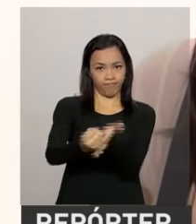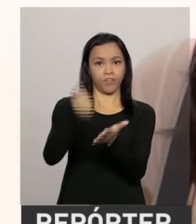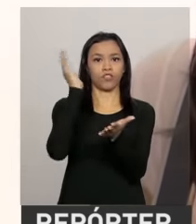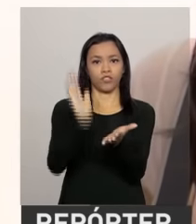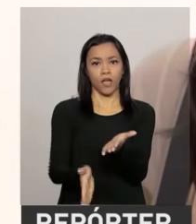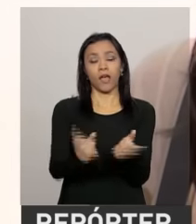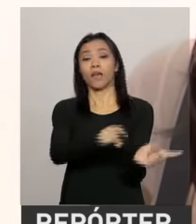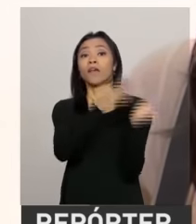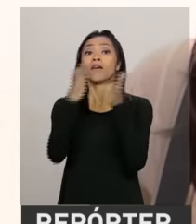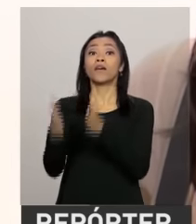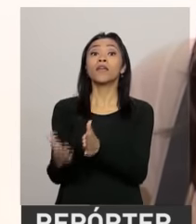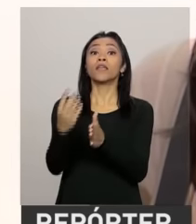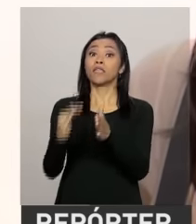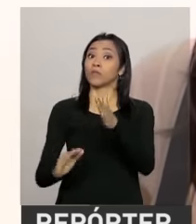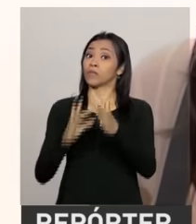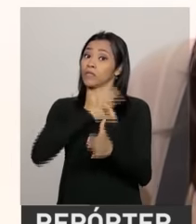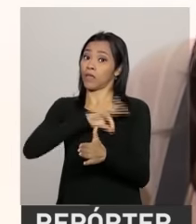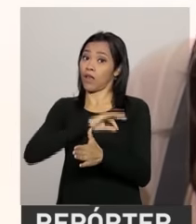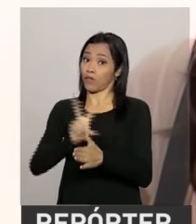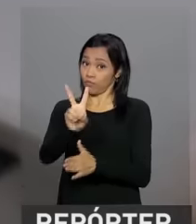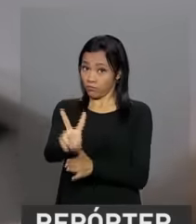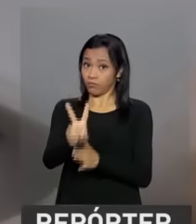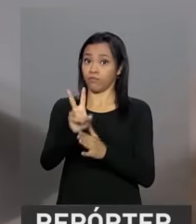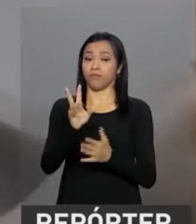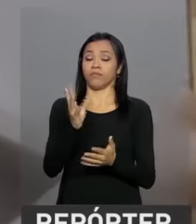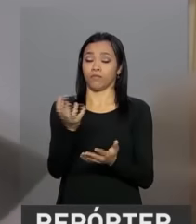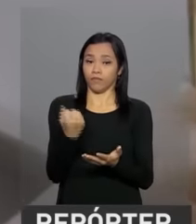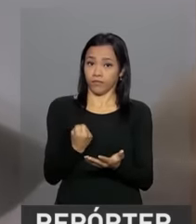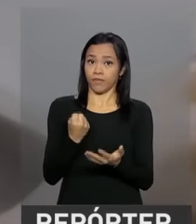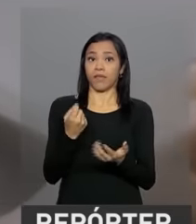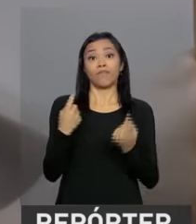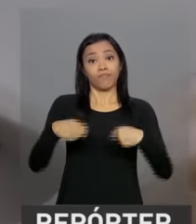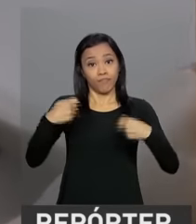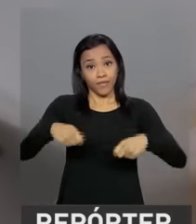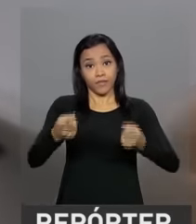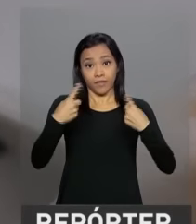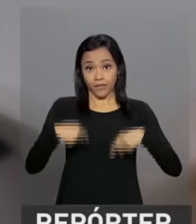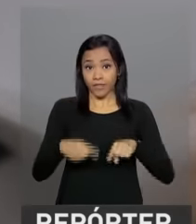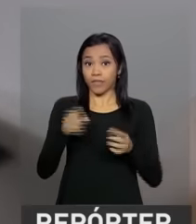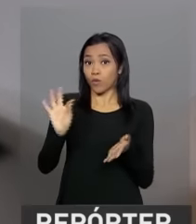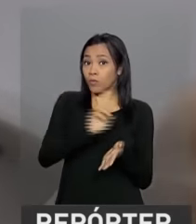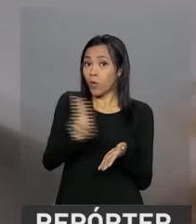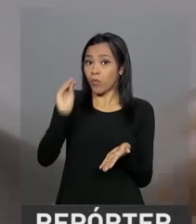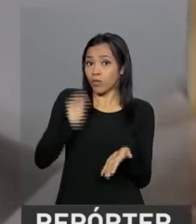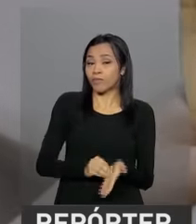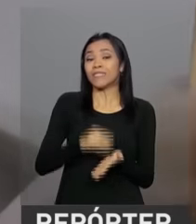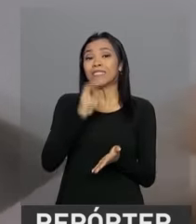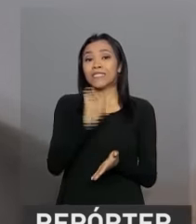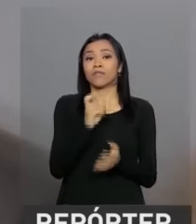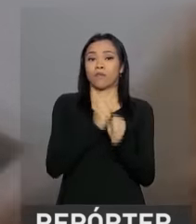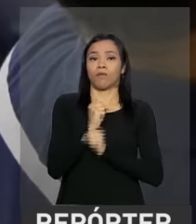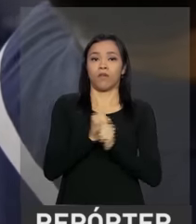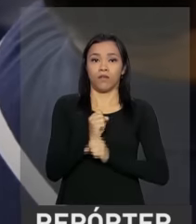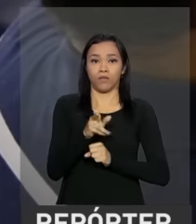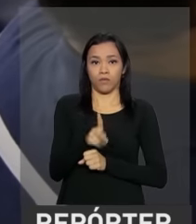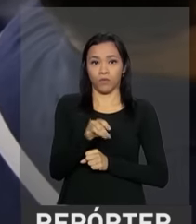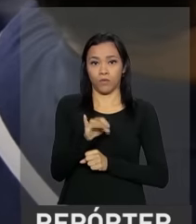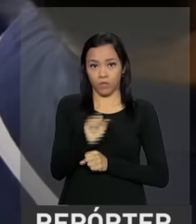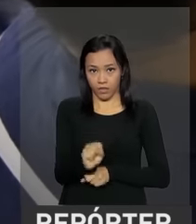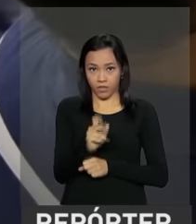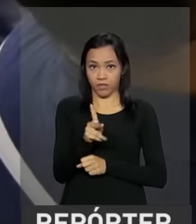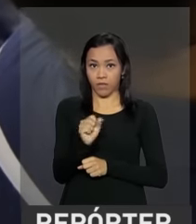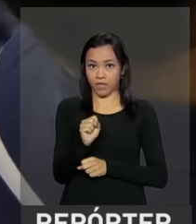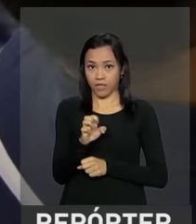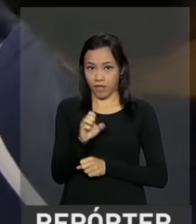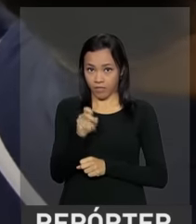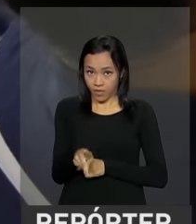remuneração média de dois salários mínimos Além disso é preciso estar inscrito no pispasep a no mínimo 5 anos o valor integral do abono